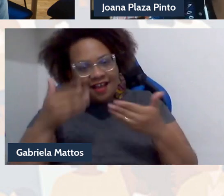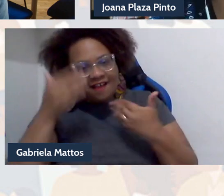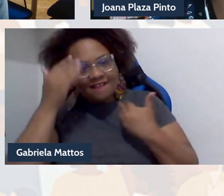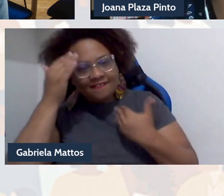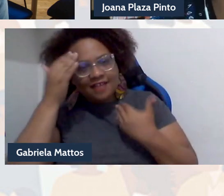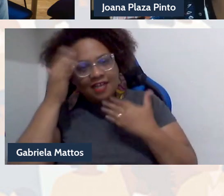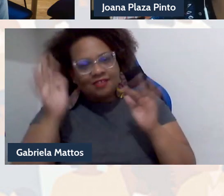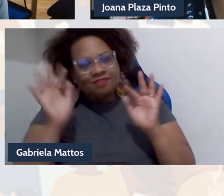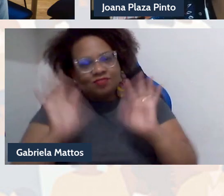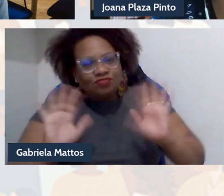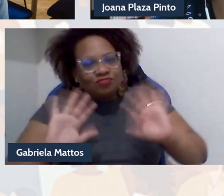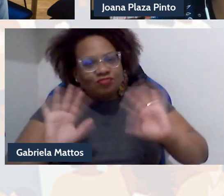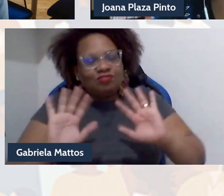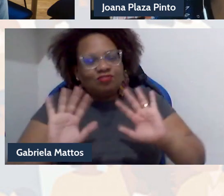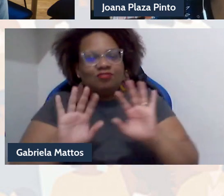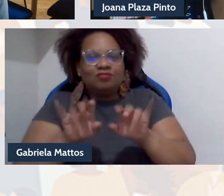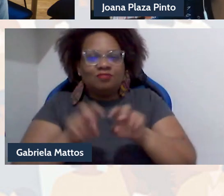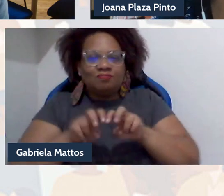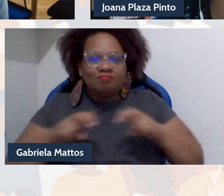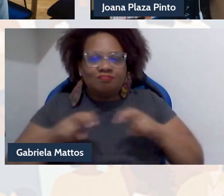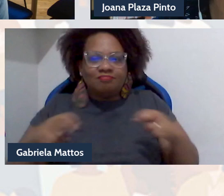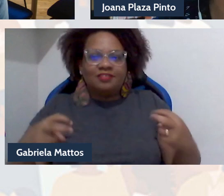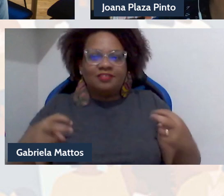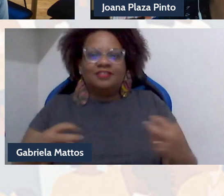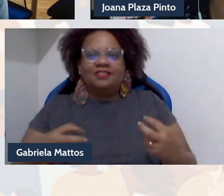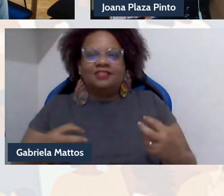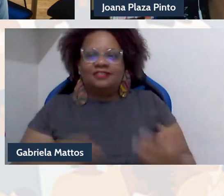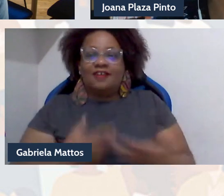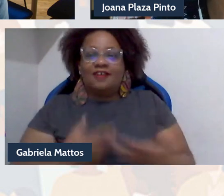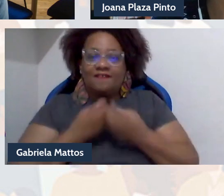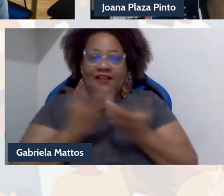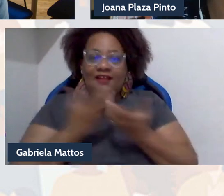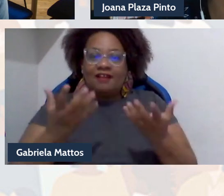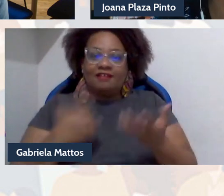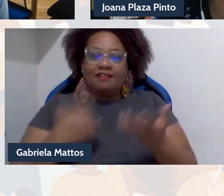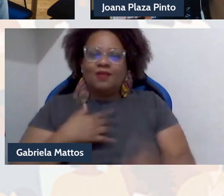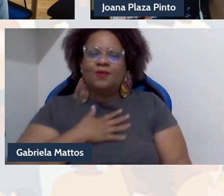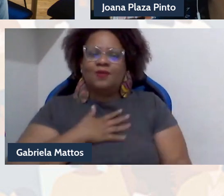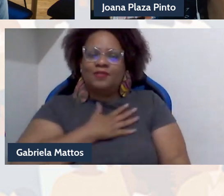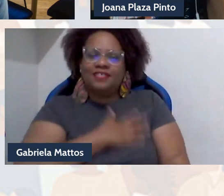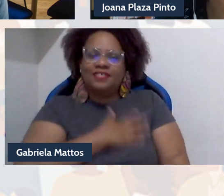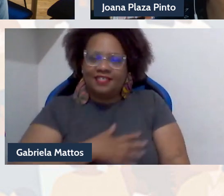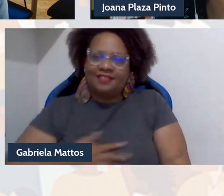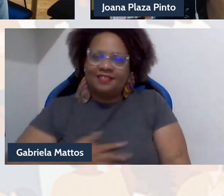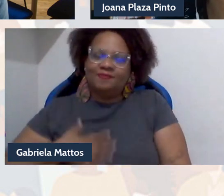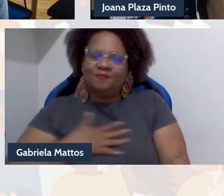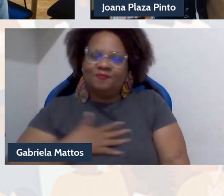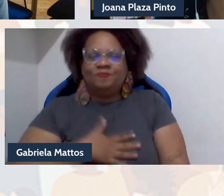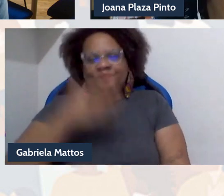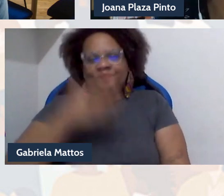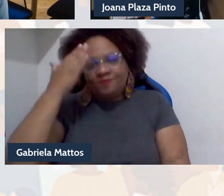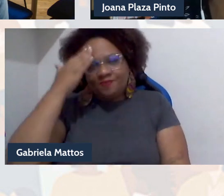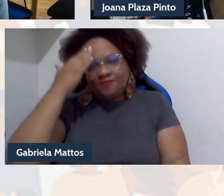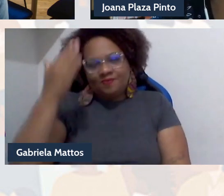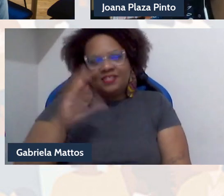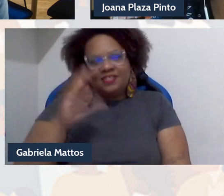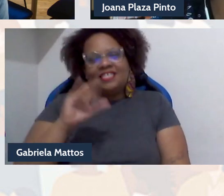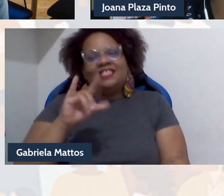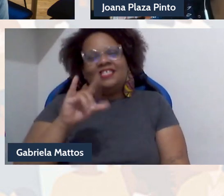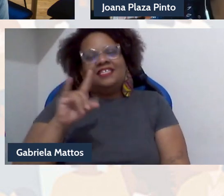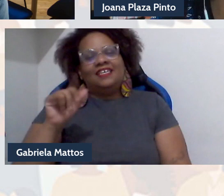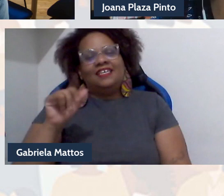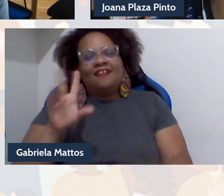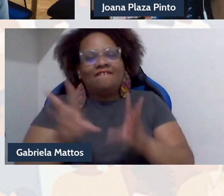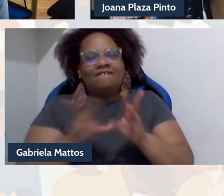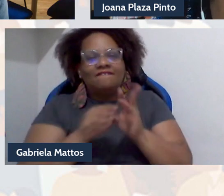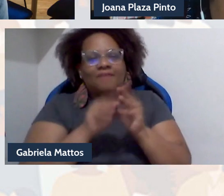mesa, dizendo que eu gostei muito, agradeço a Cida por ter feito esse compilado aí também das nossas falas. A gente